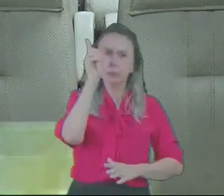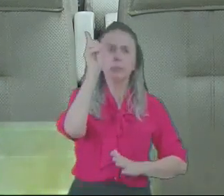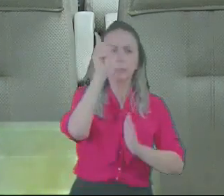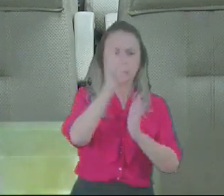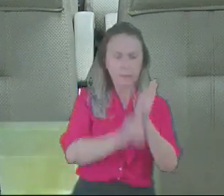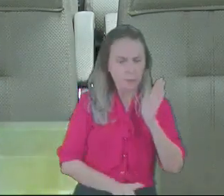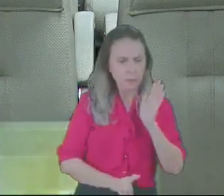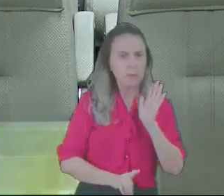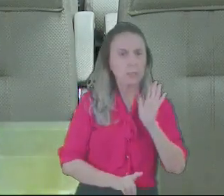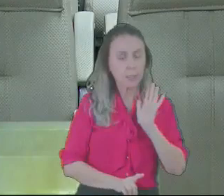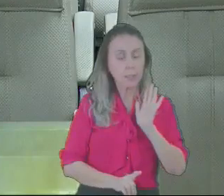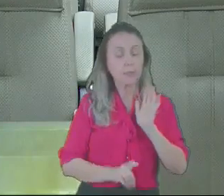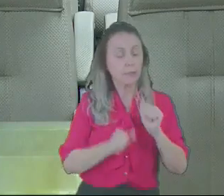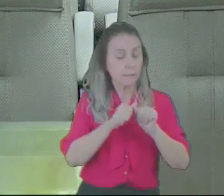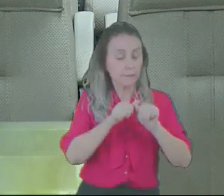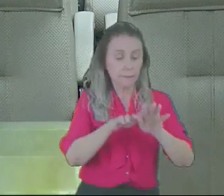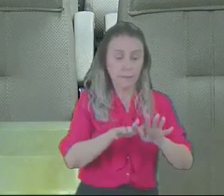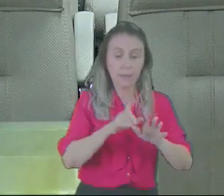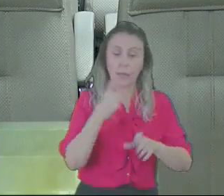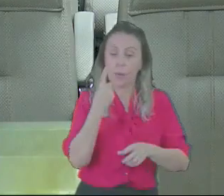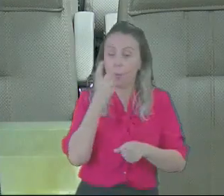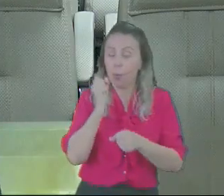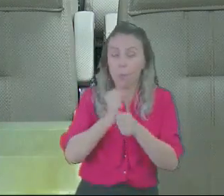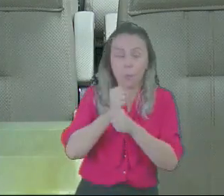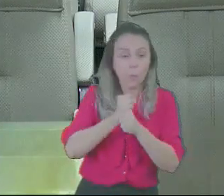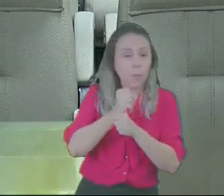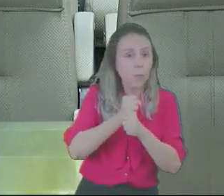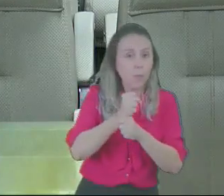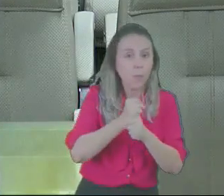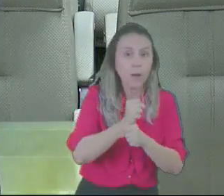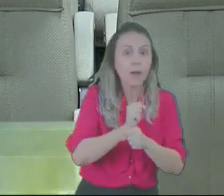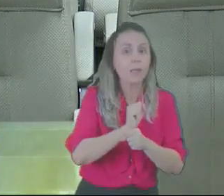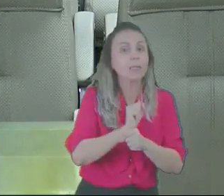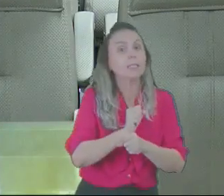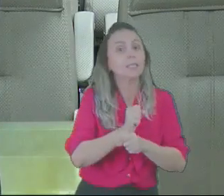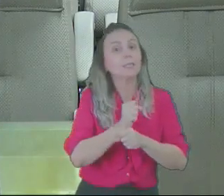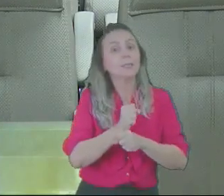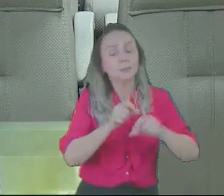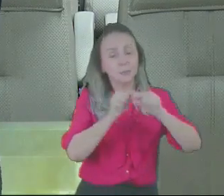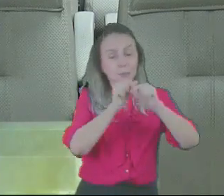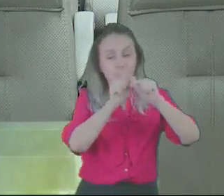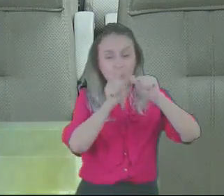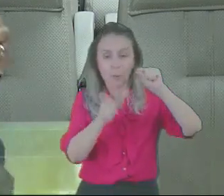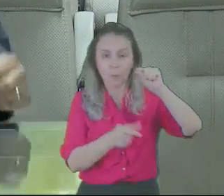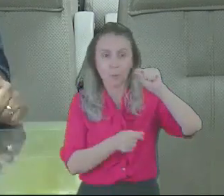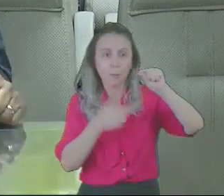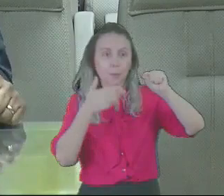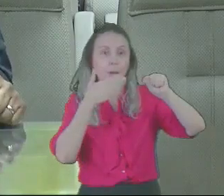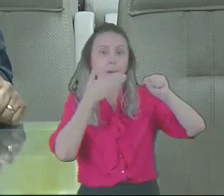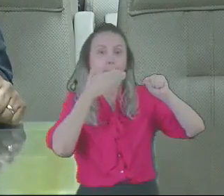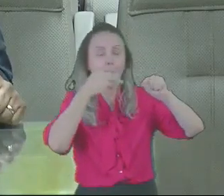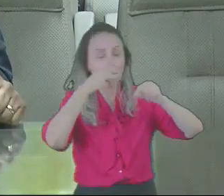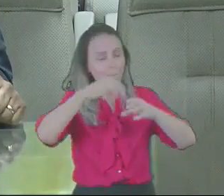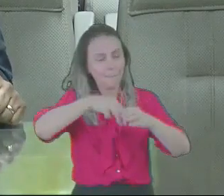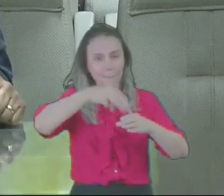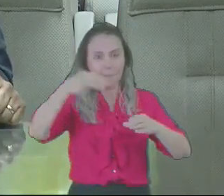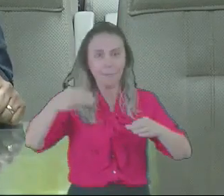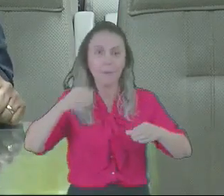humano de Lua de Mel só glorificando a Deus E aproveitando a oportunidade